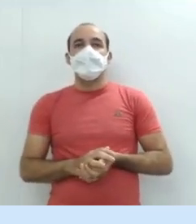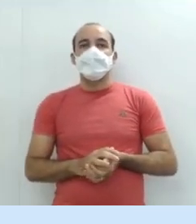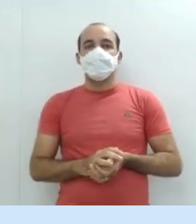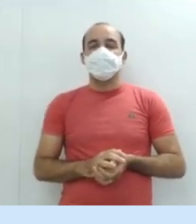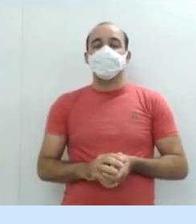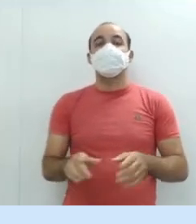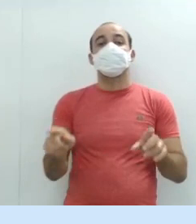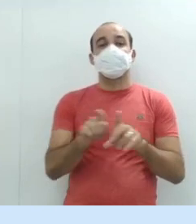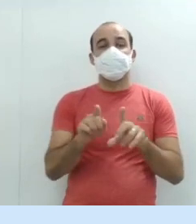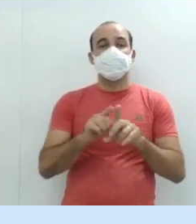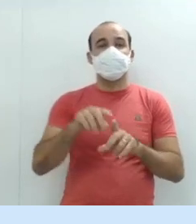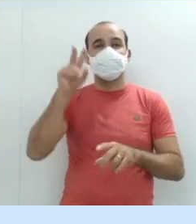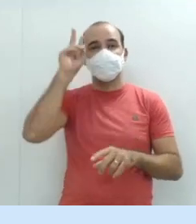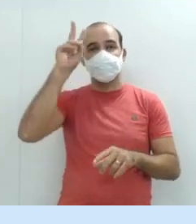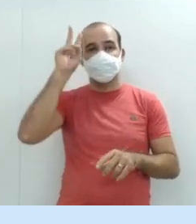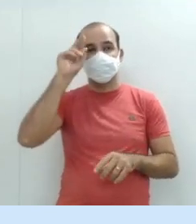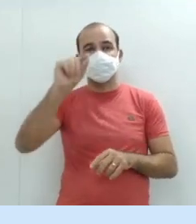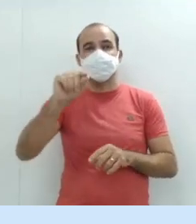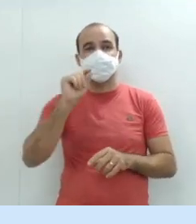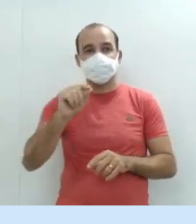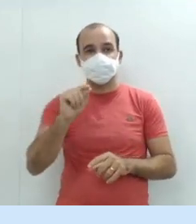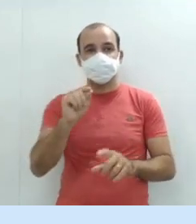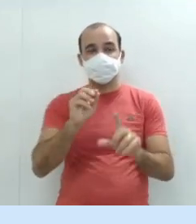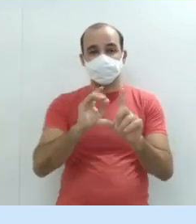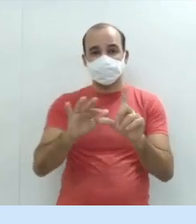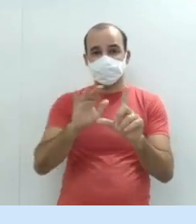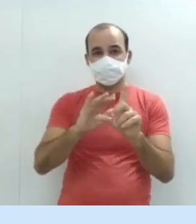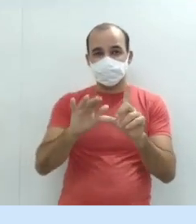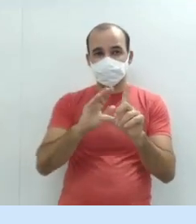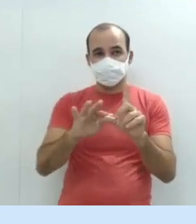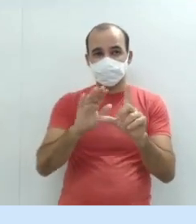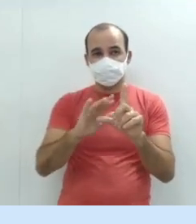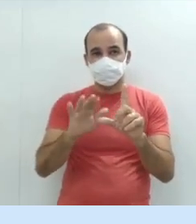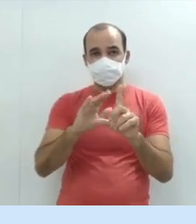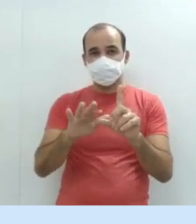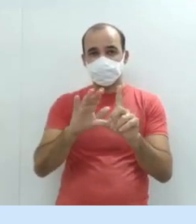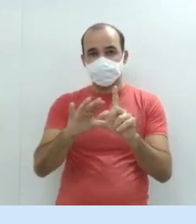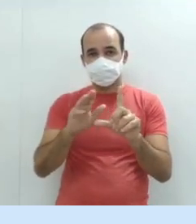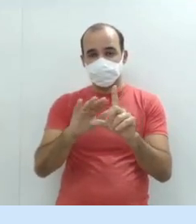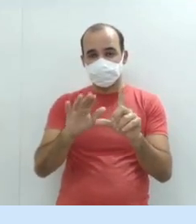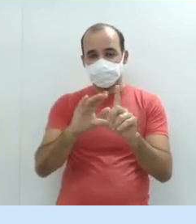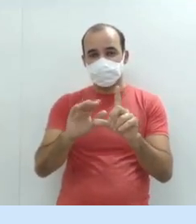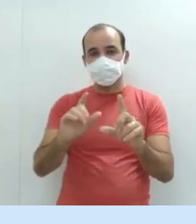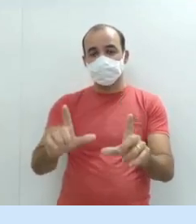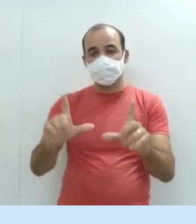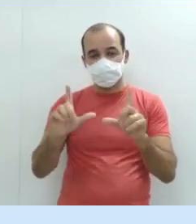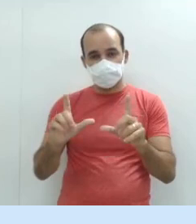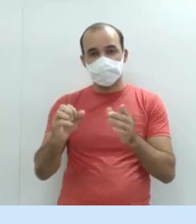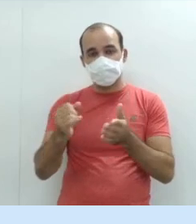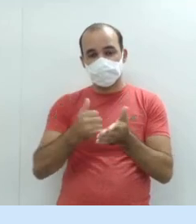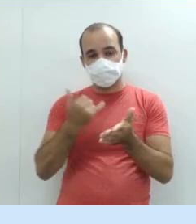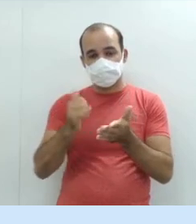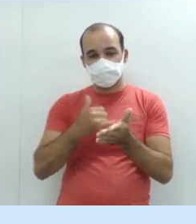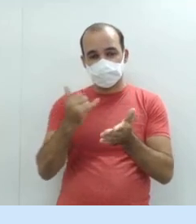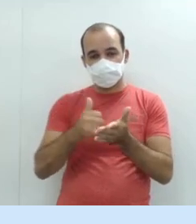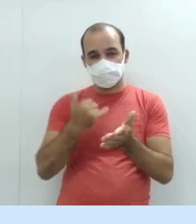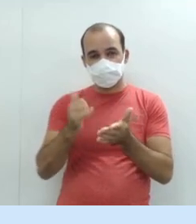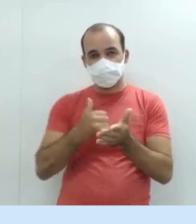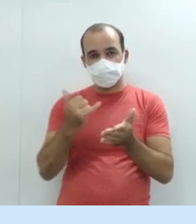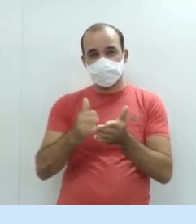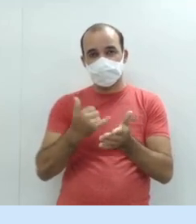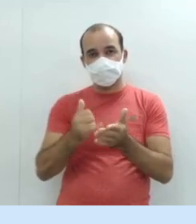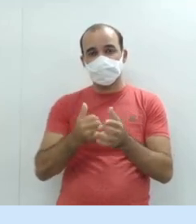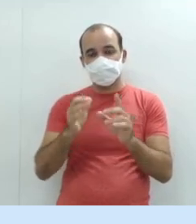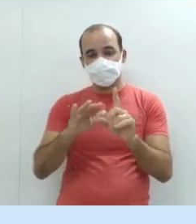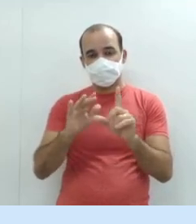Não se esqueçam também que você pode ter o QR Code, certo? Para fazer sua inscrição. E também você